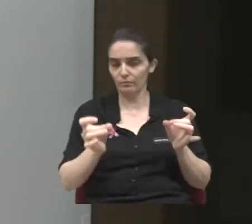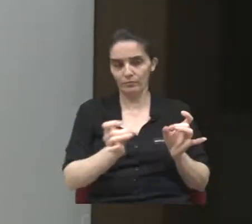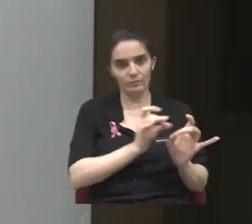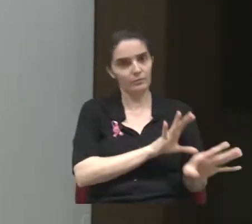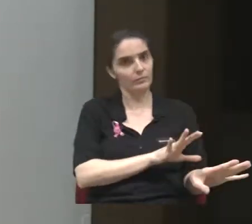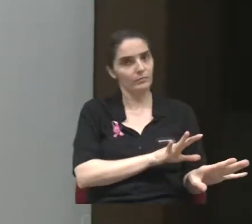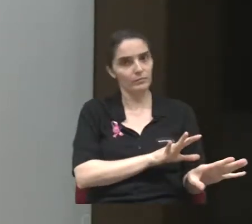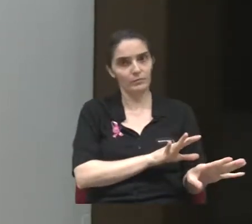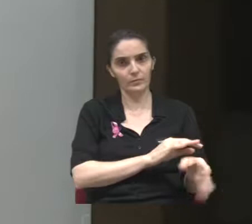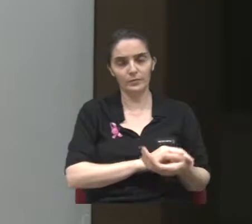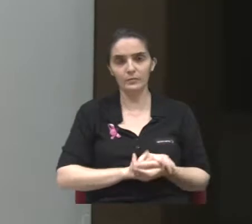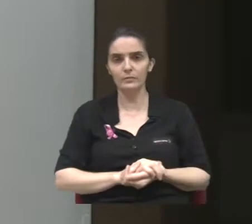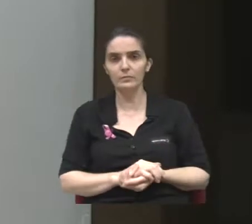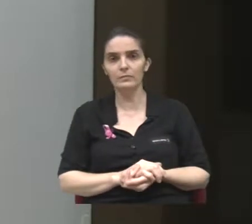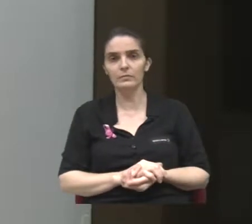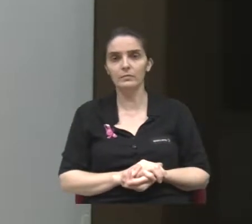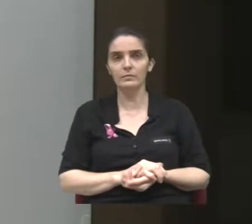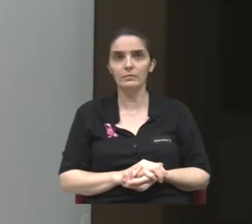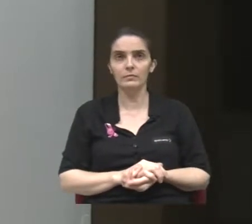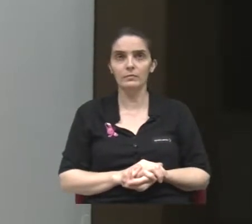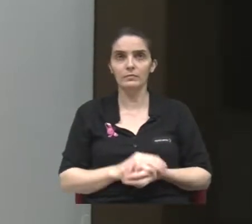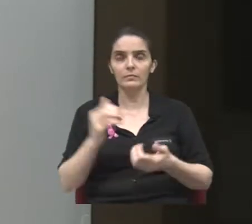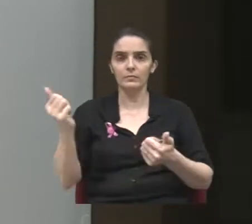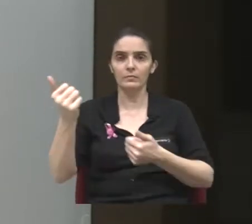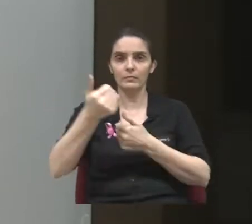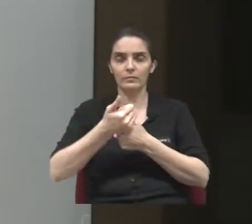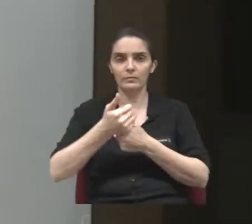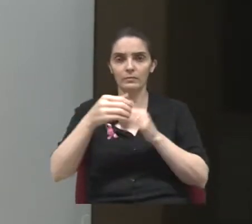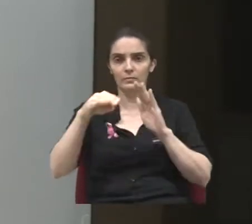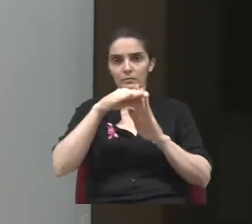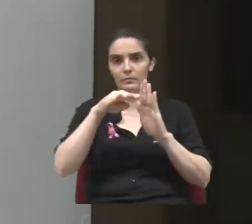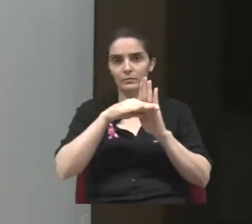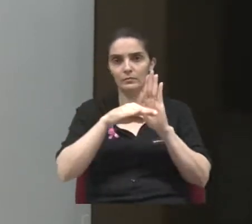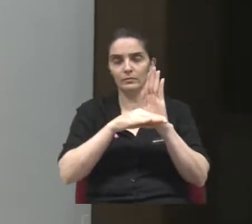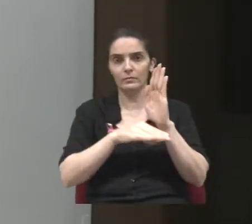lugar a um programa chamado Médicos pelo Brasil.